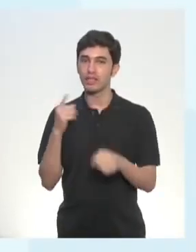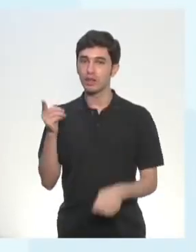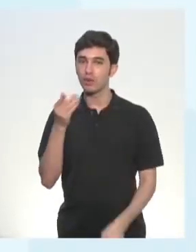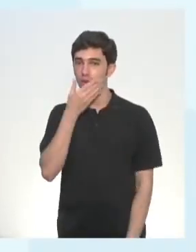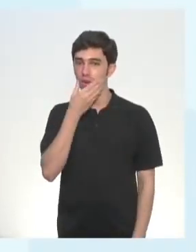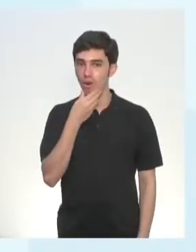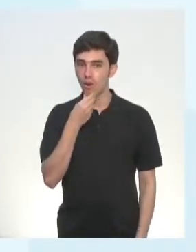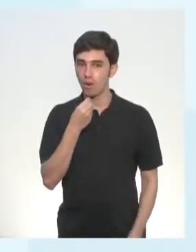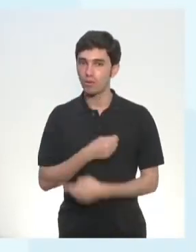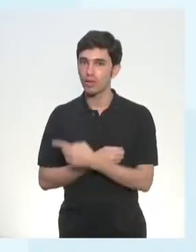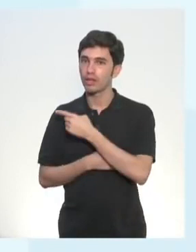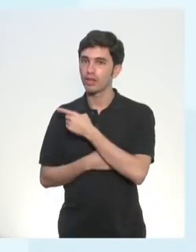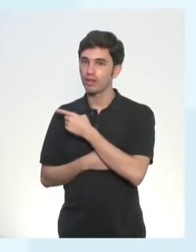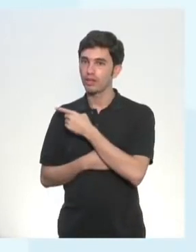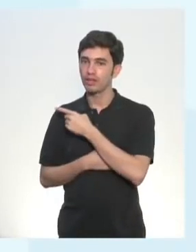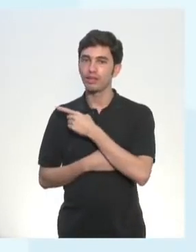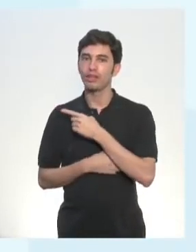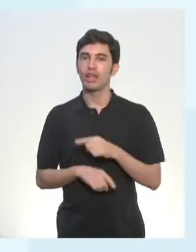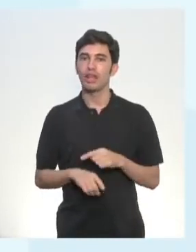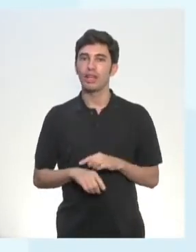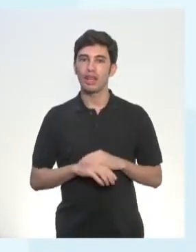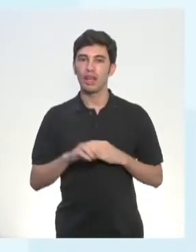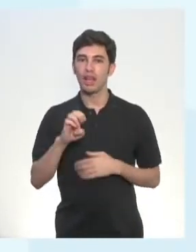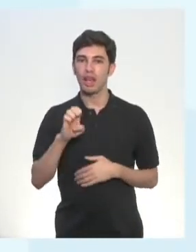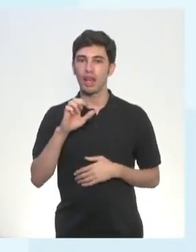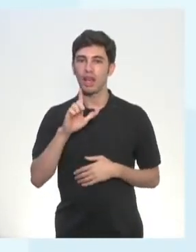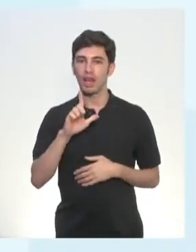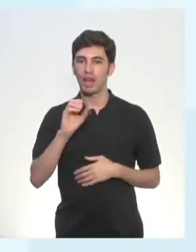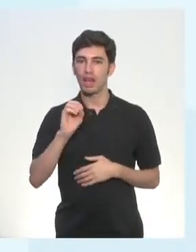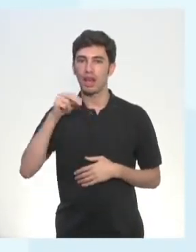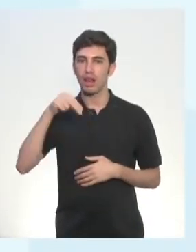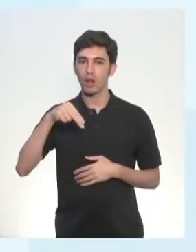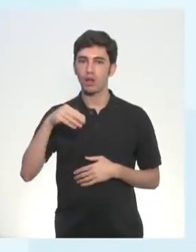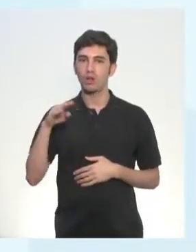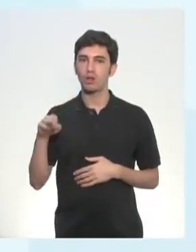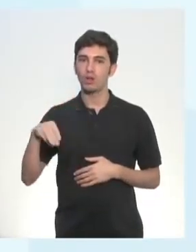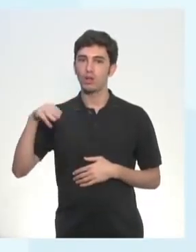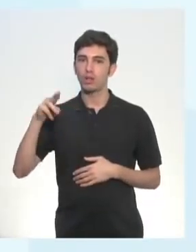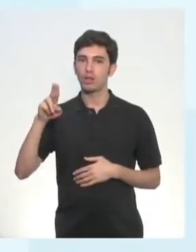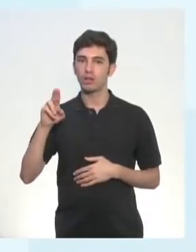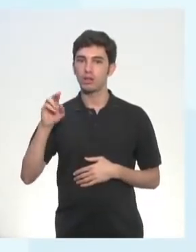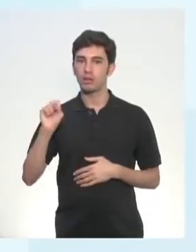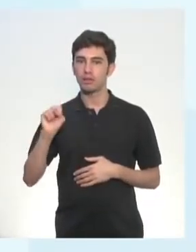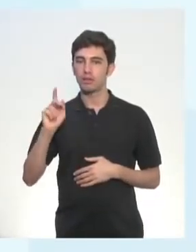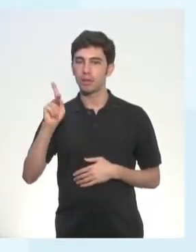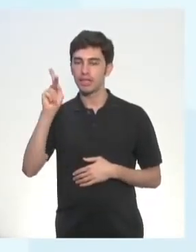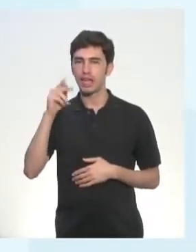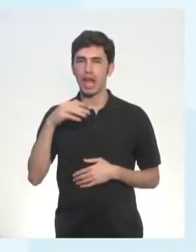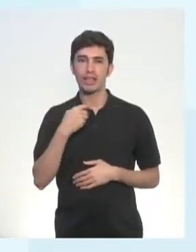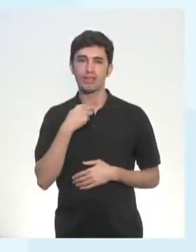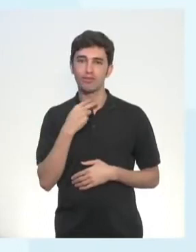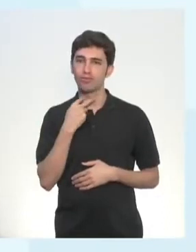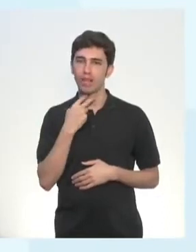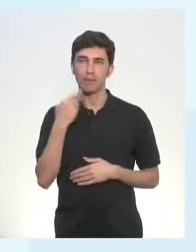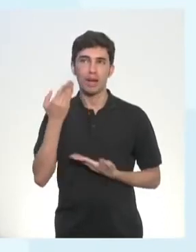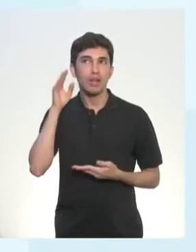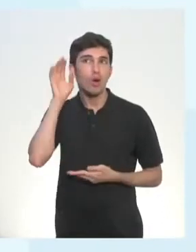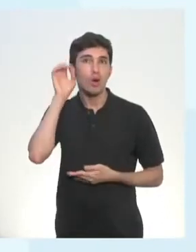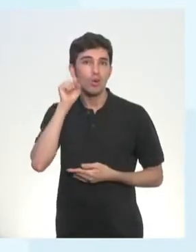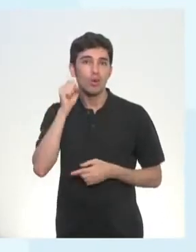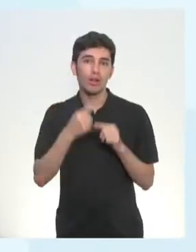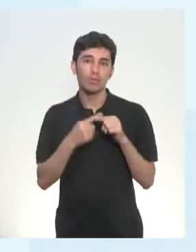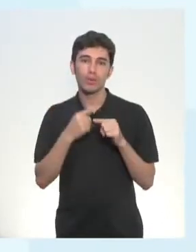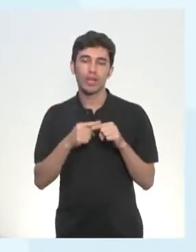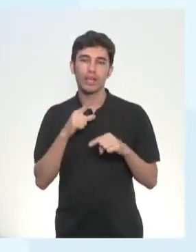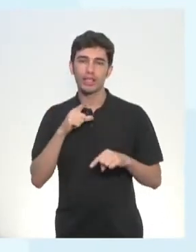para vocês para o áudio, mas a gente não pode passar o áudio porque pela questão de direitos autorais. Então é legal que você vai lá na sua apostila, né? Tem lá o